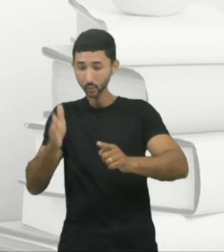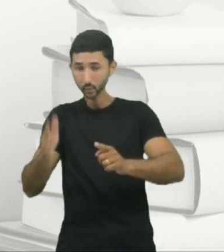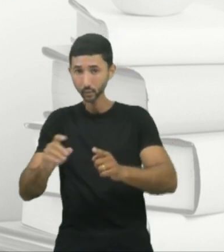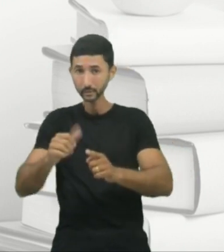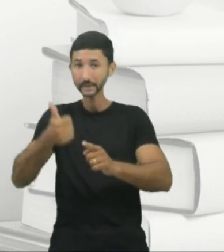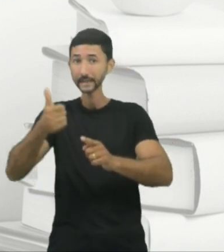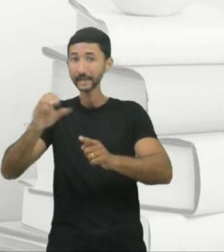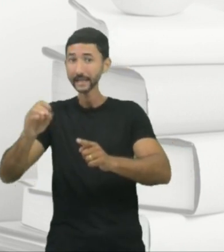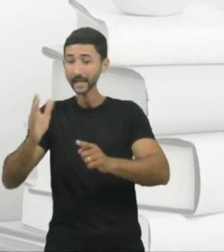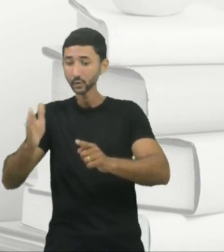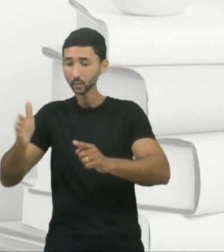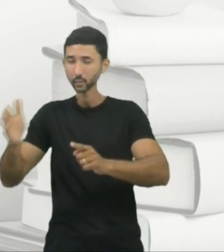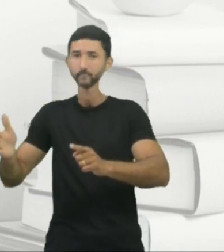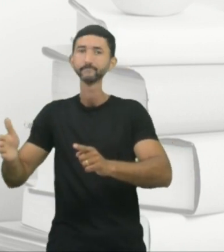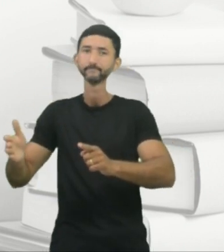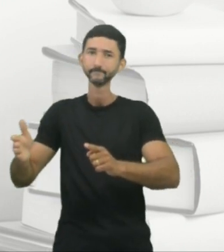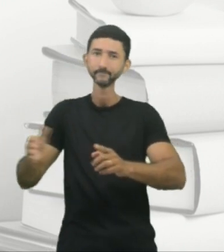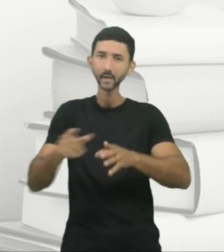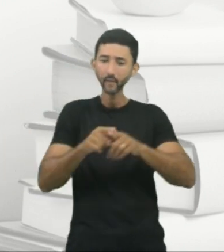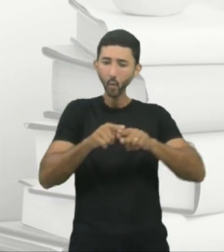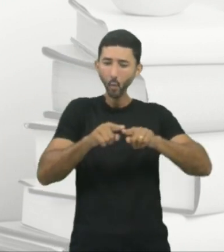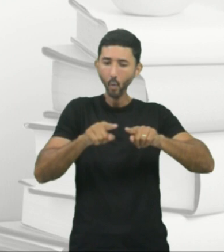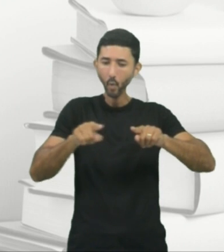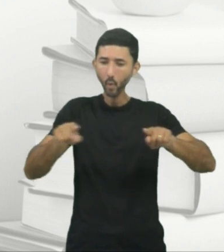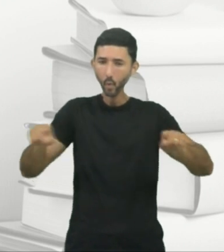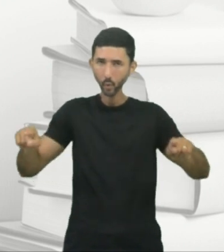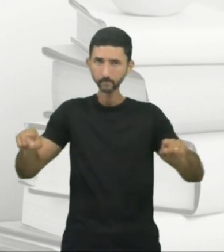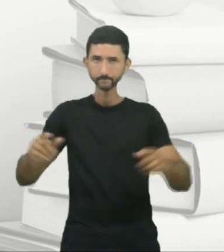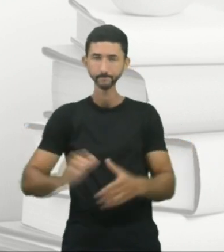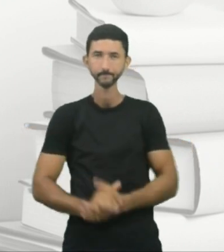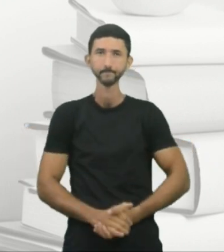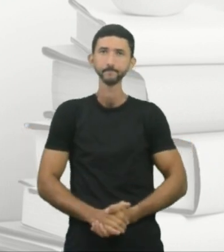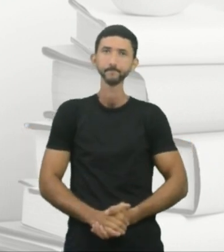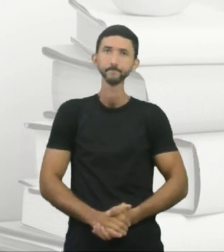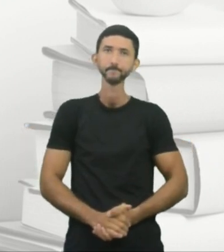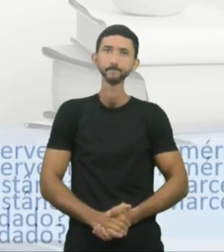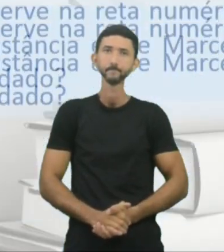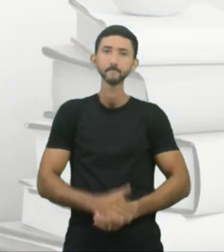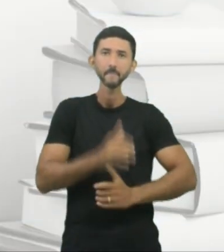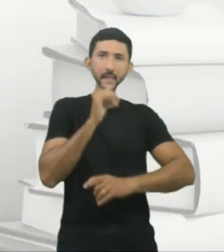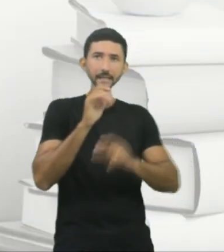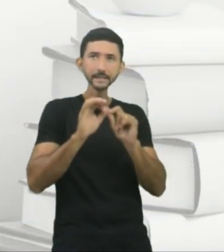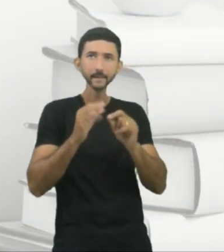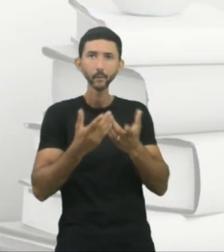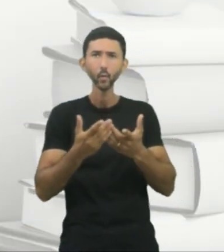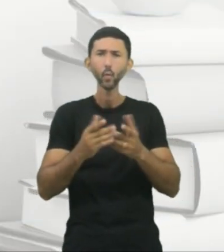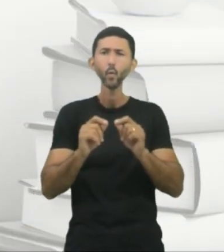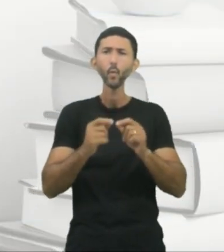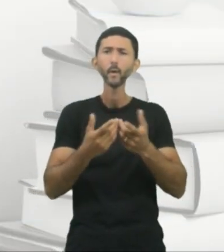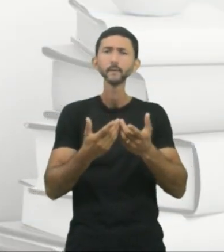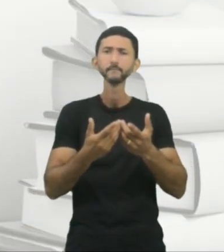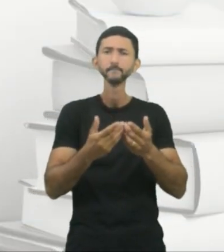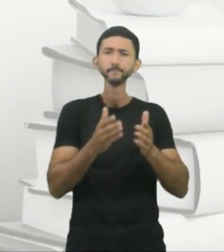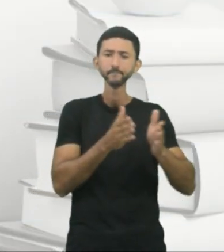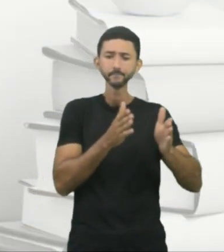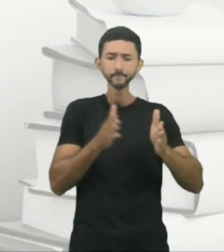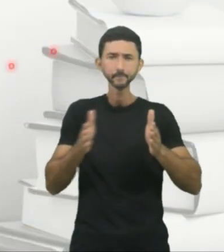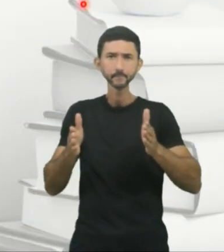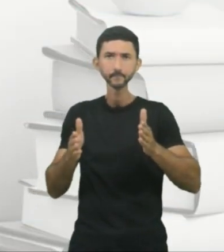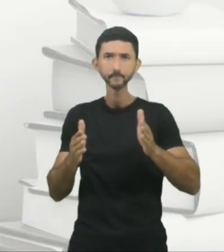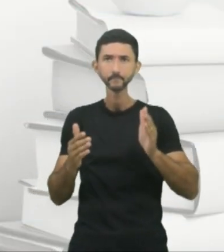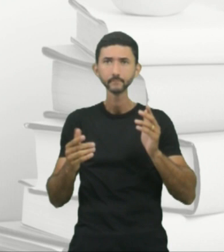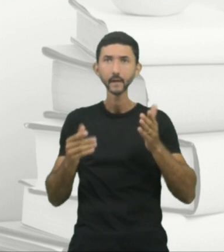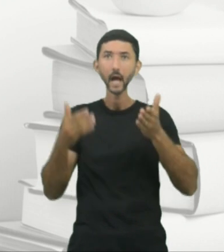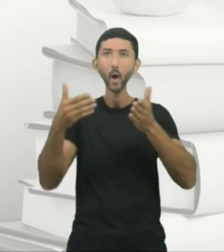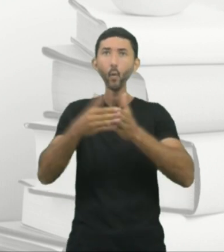e aqui 10. Tá certo? Agora, para finalizar, eu tenho aqui a